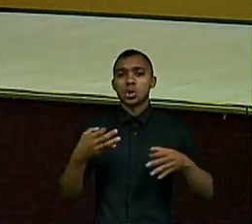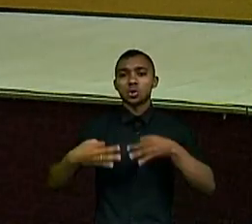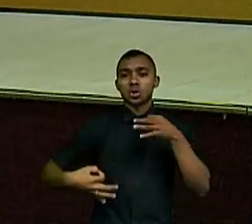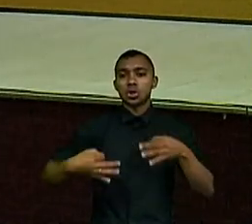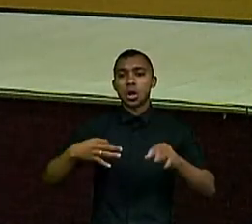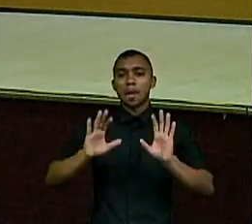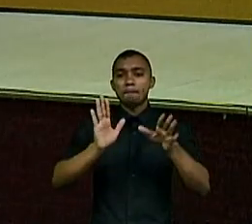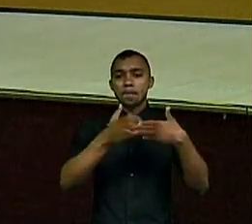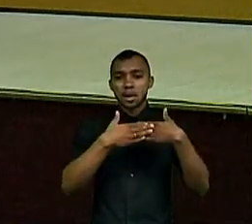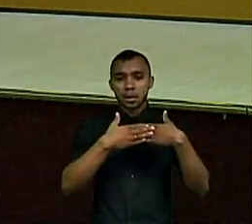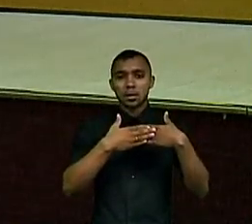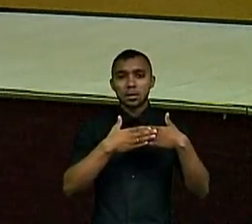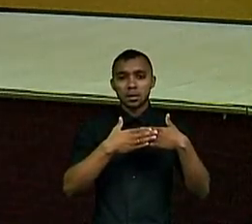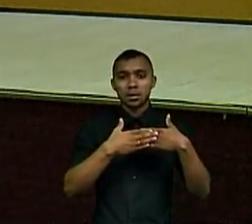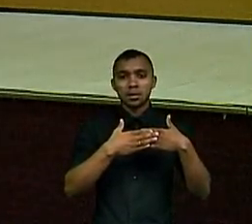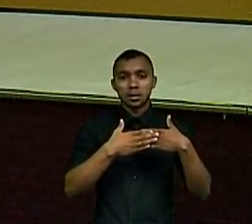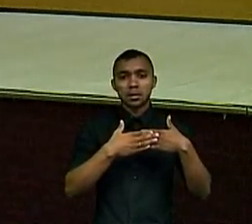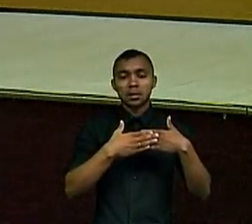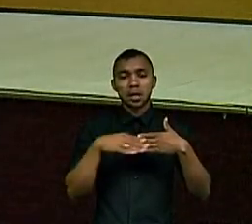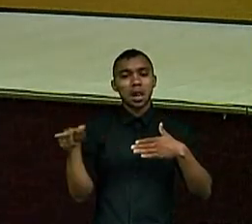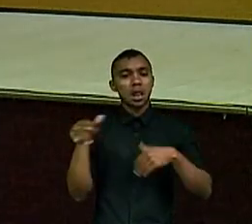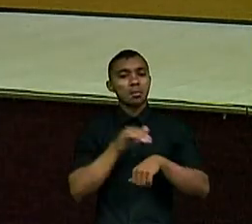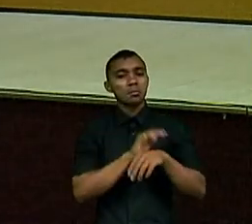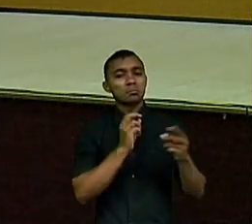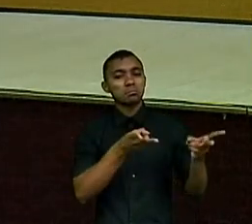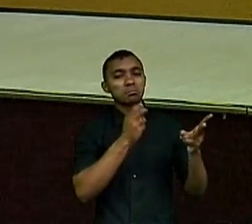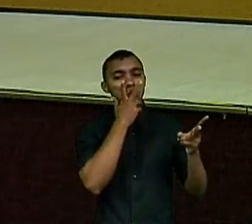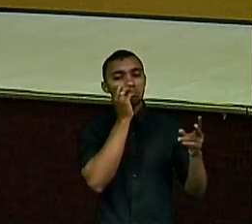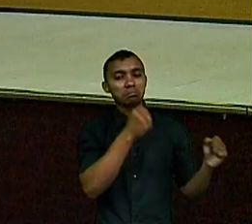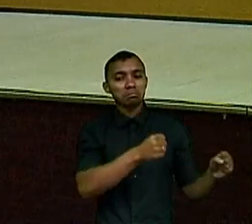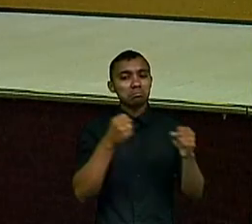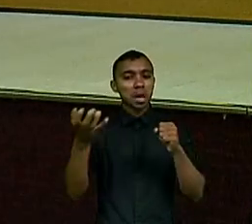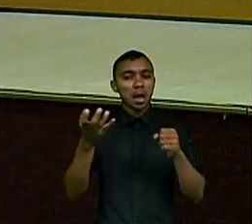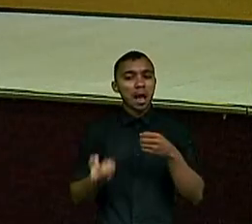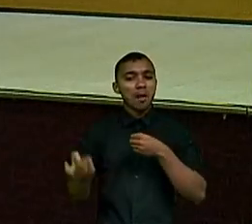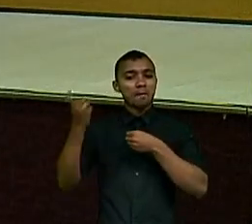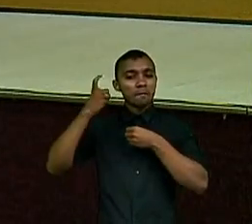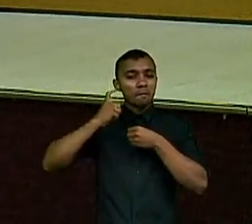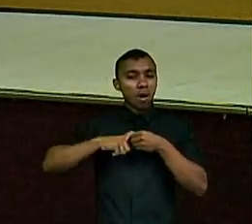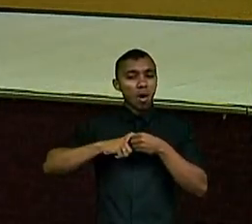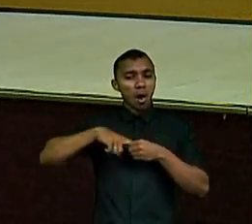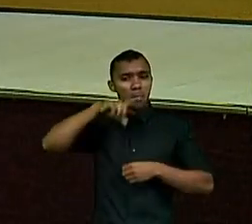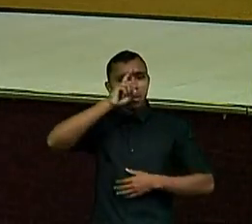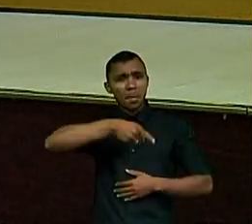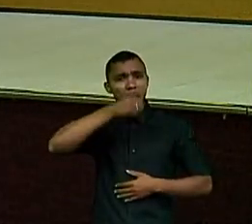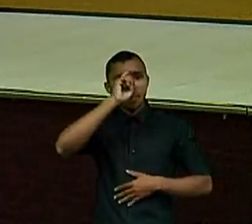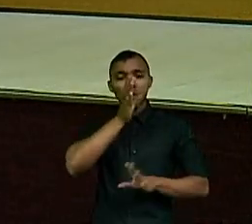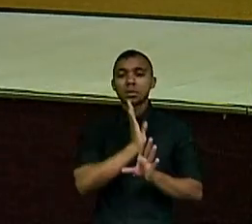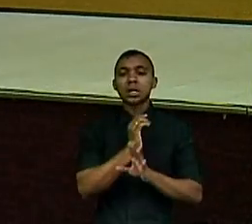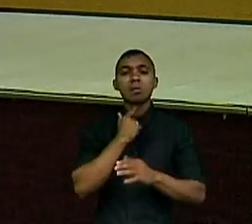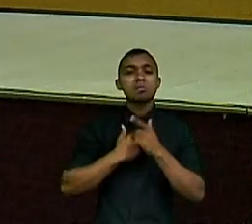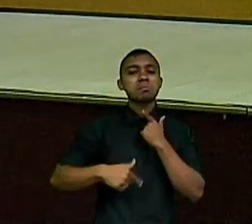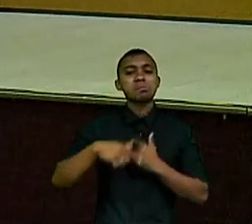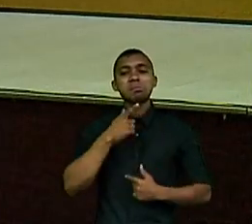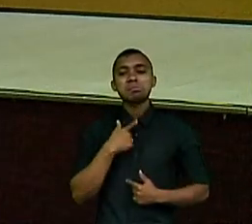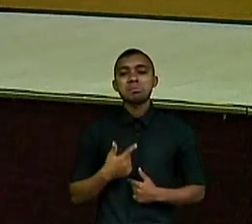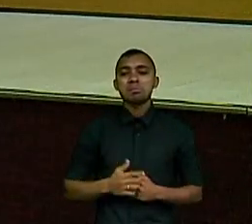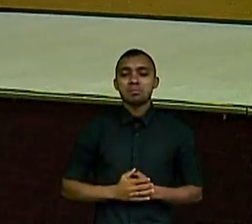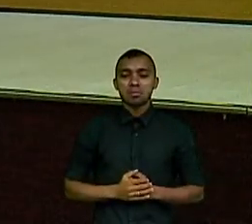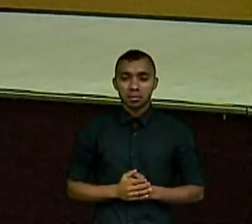está com arroba autoritário tá querendo voltar à época do absolutismo onde a vontade a cabeça do rei é que